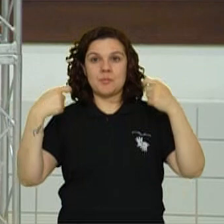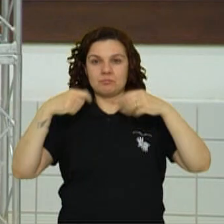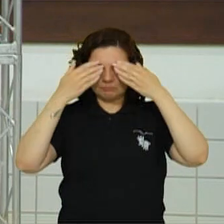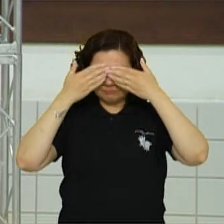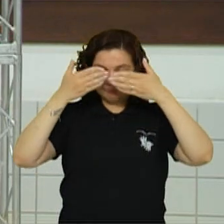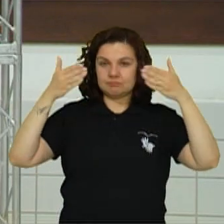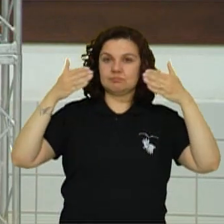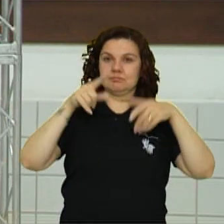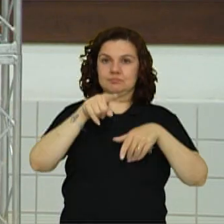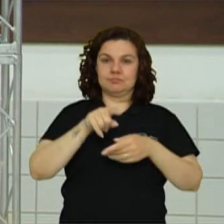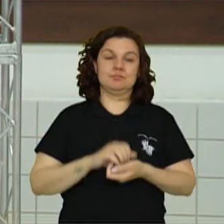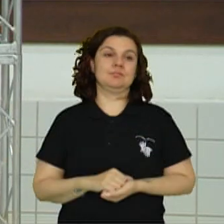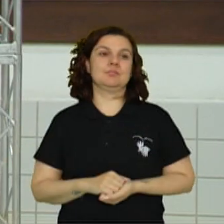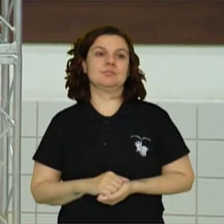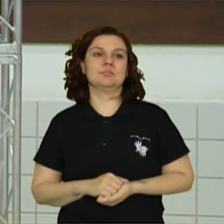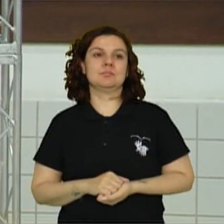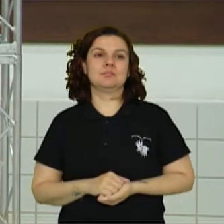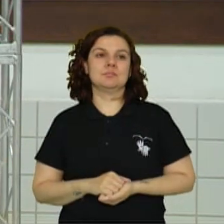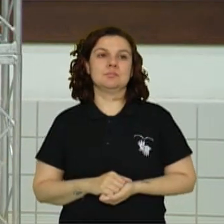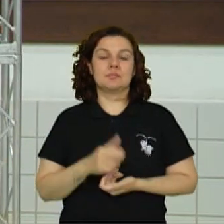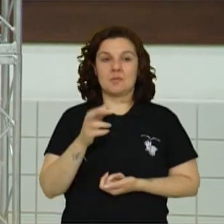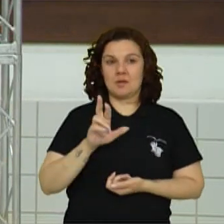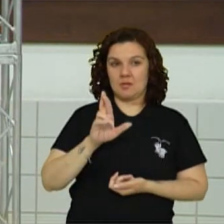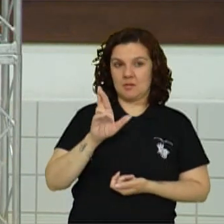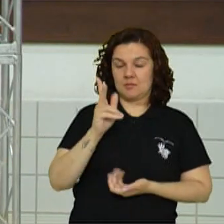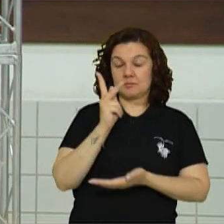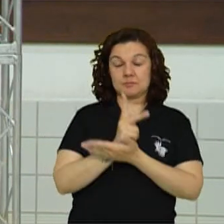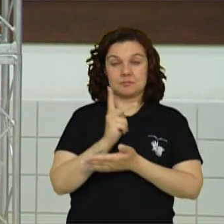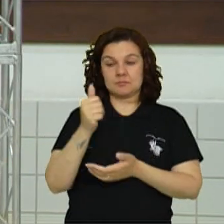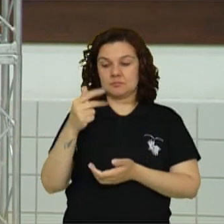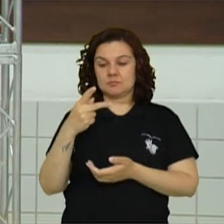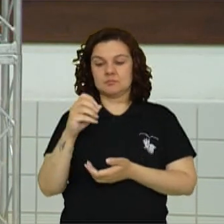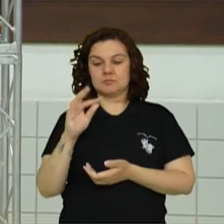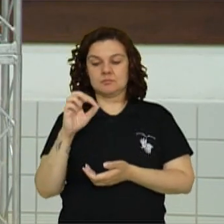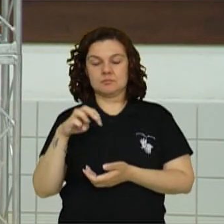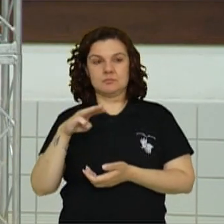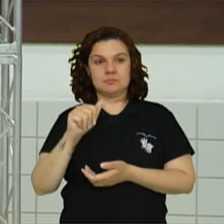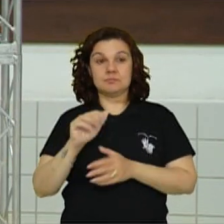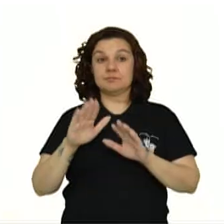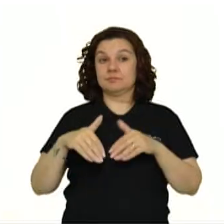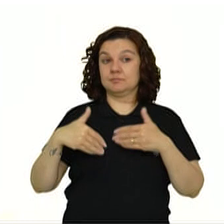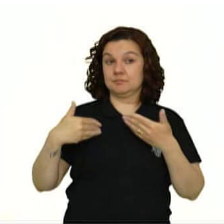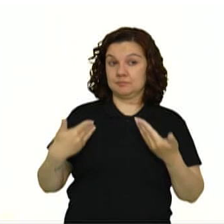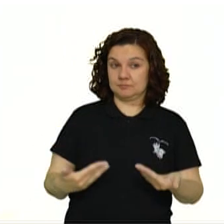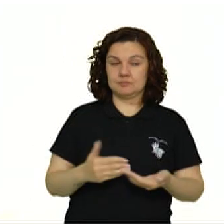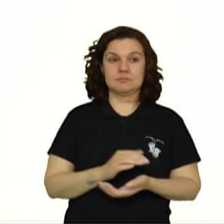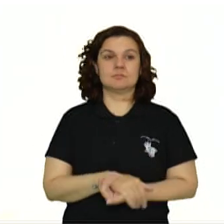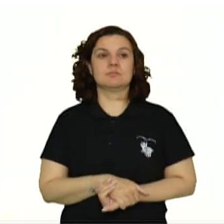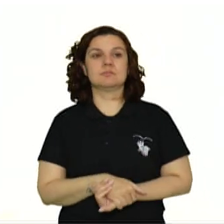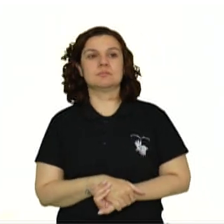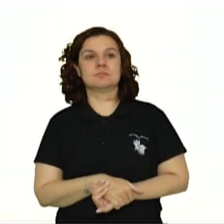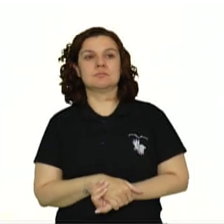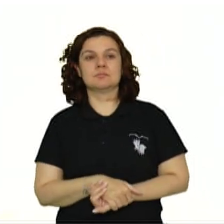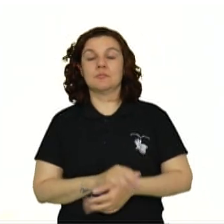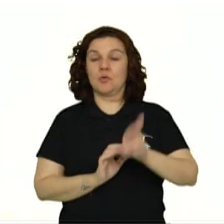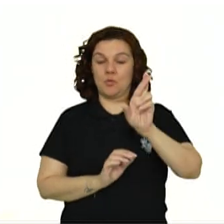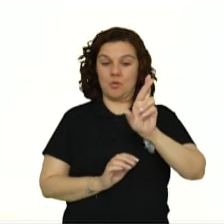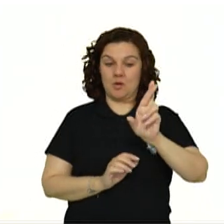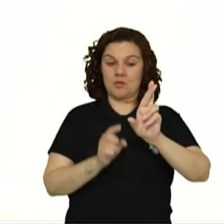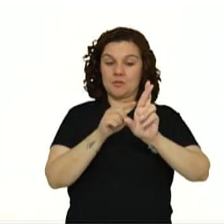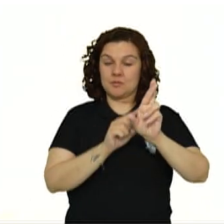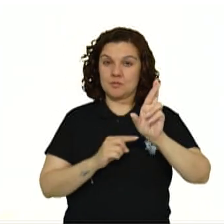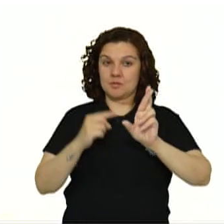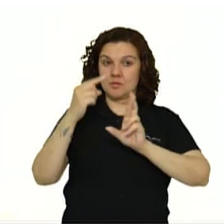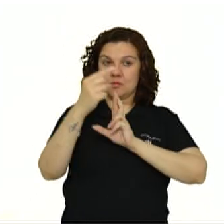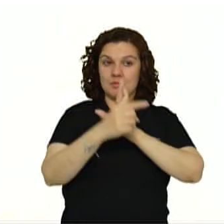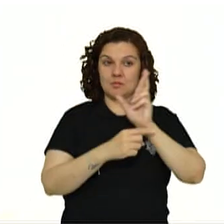bem claras para você. A medida do raio é igual à medida do apótema, então, nós temos aqui, ó, que o